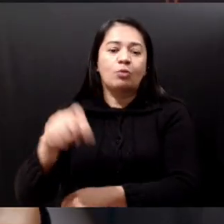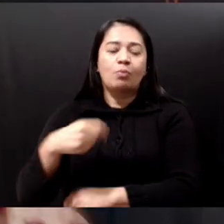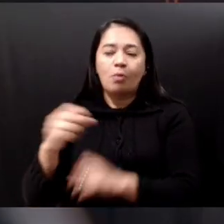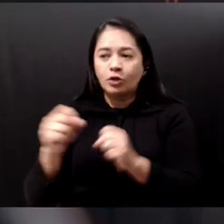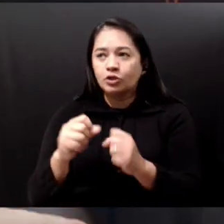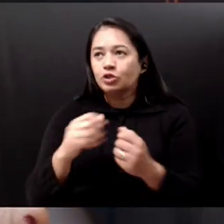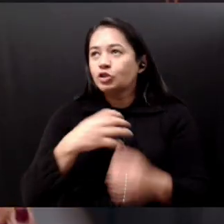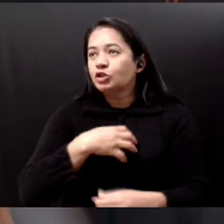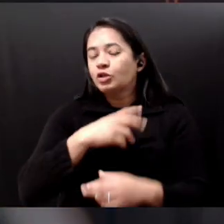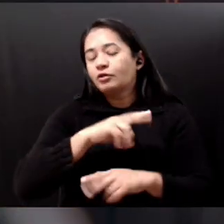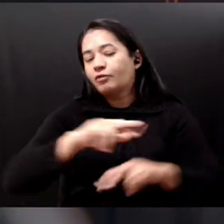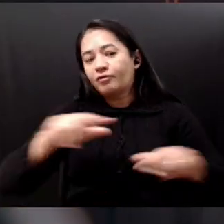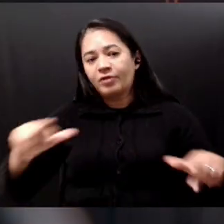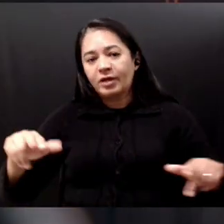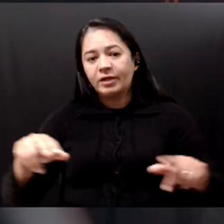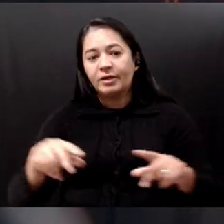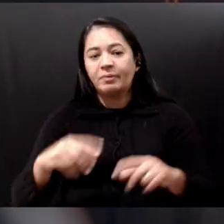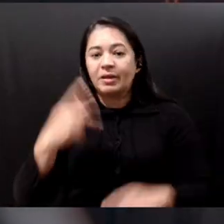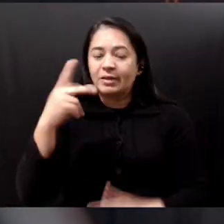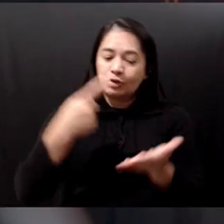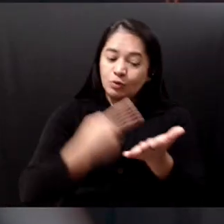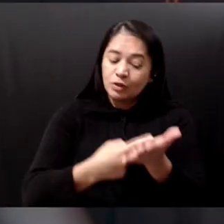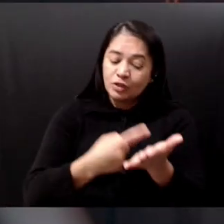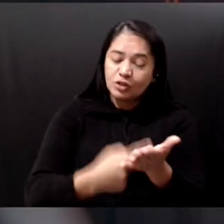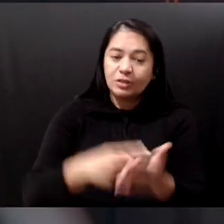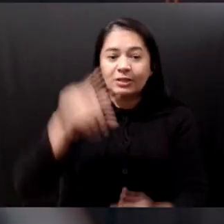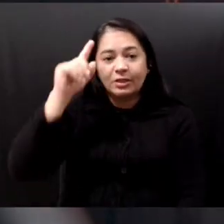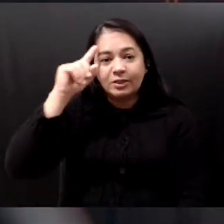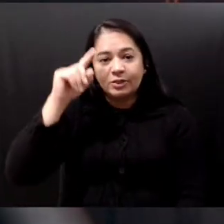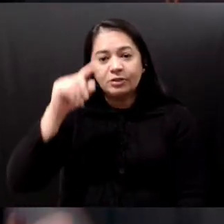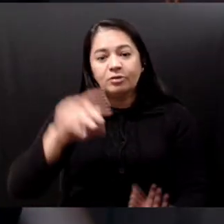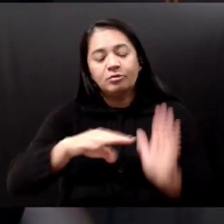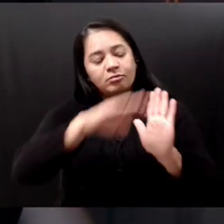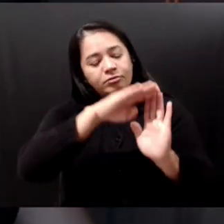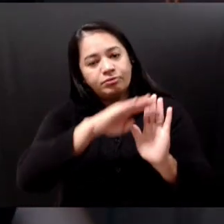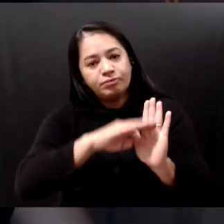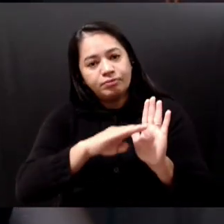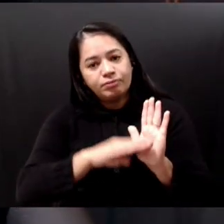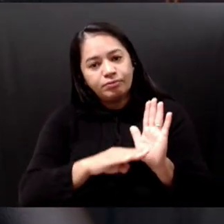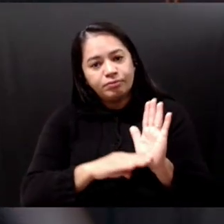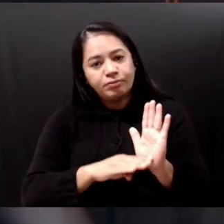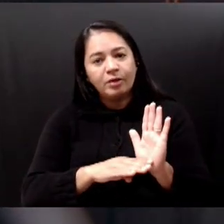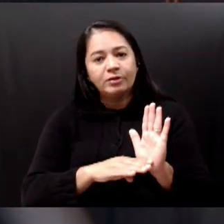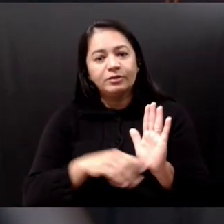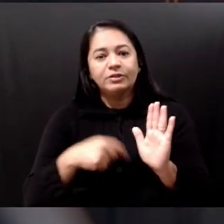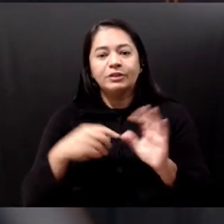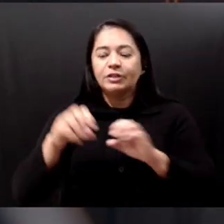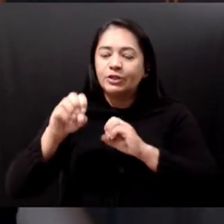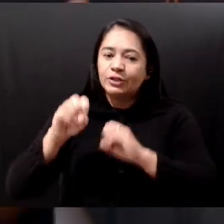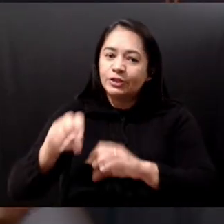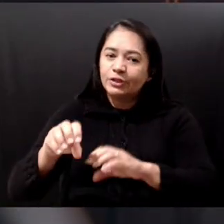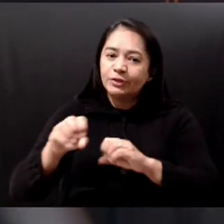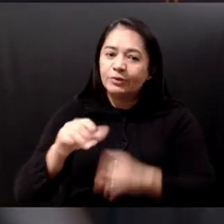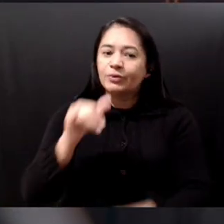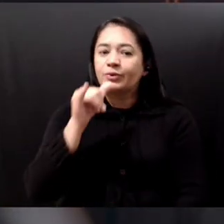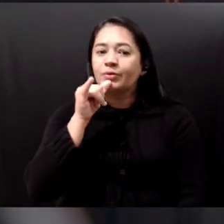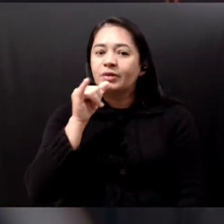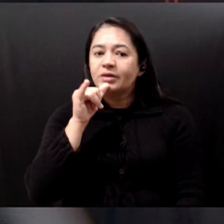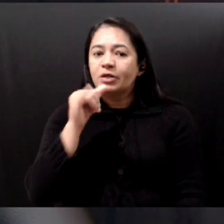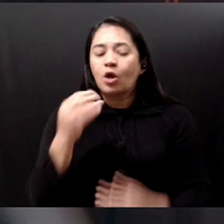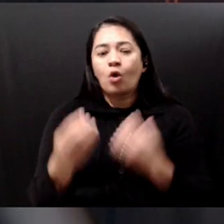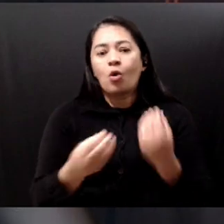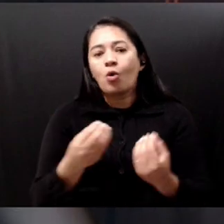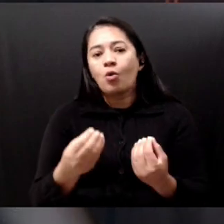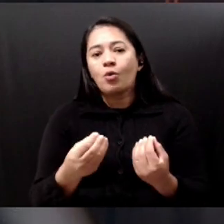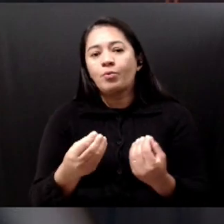tua agenda diária tarefas de prospecção. E aí eu ensino isso, por exemplo, né. Vou dar um exemplo de uma